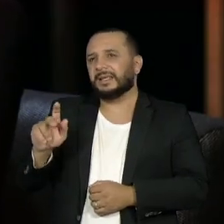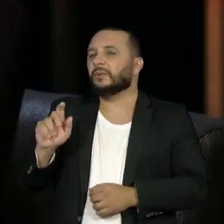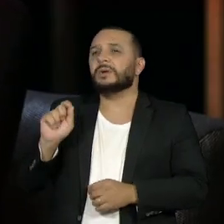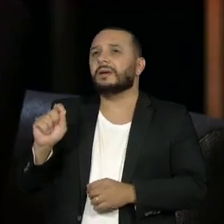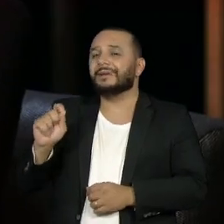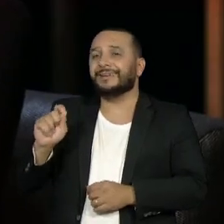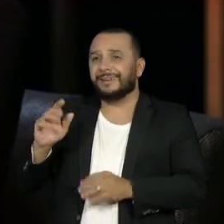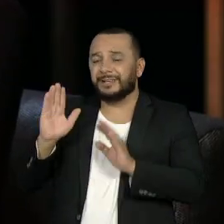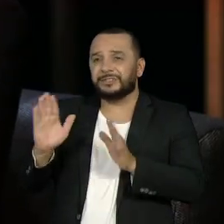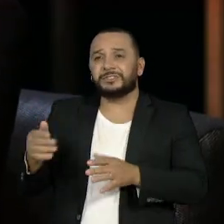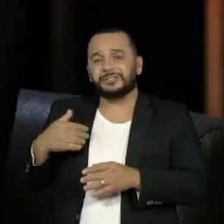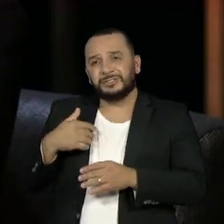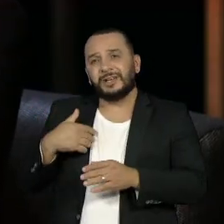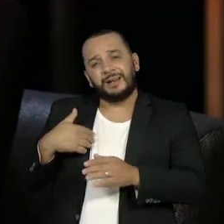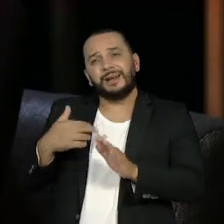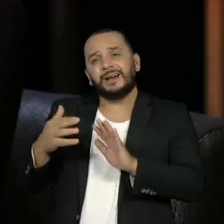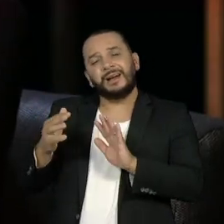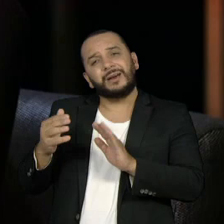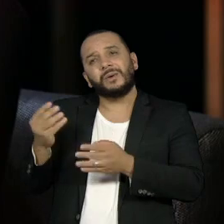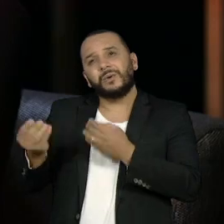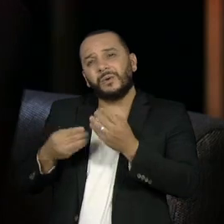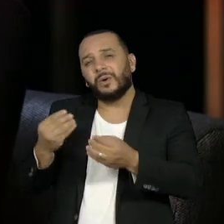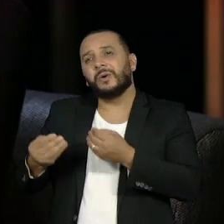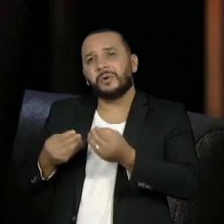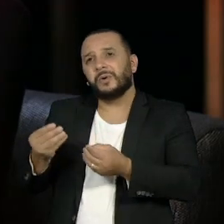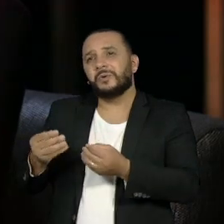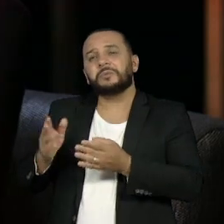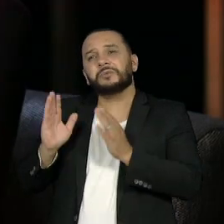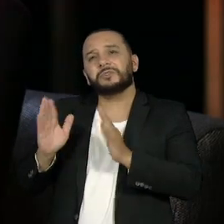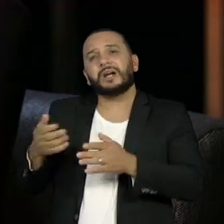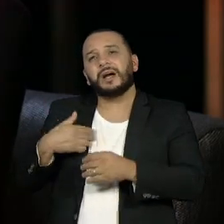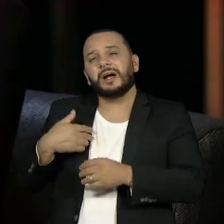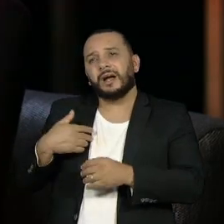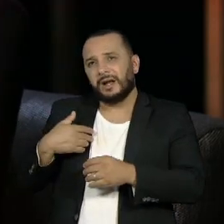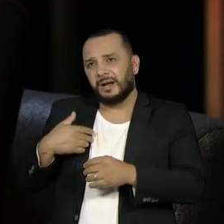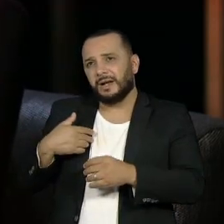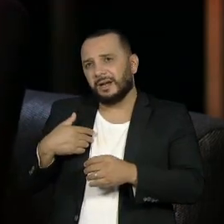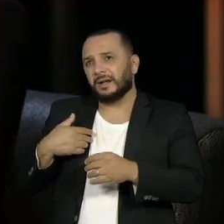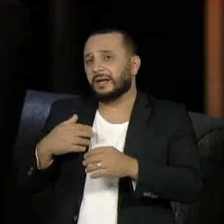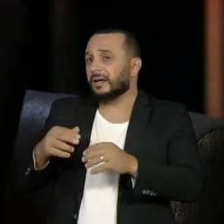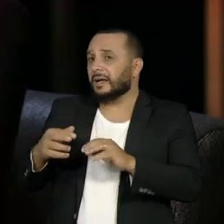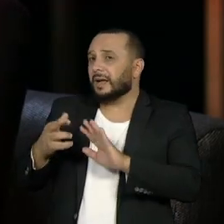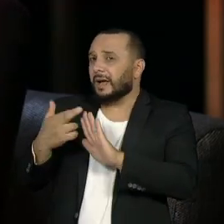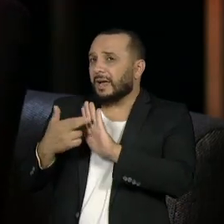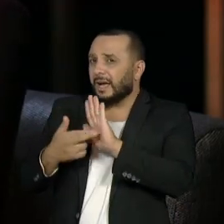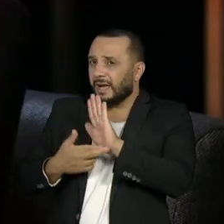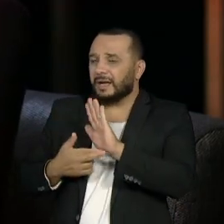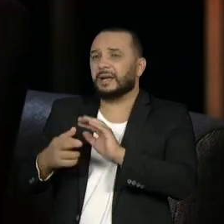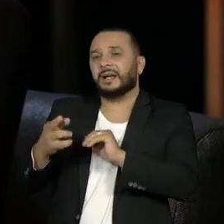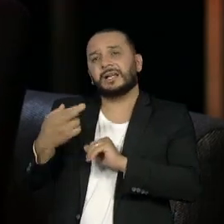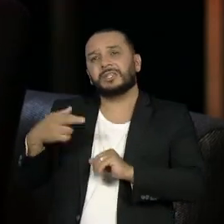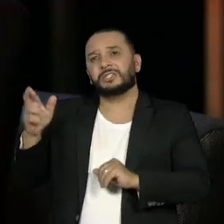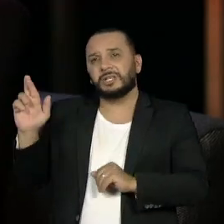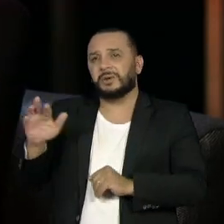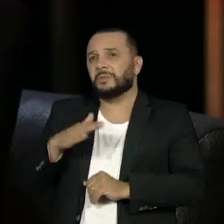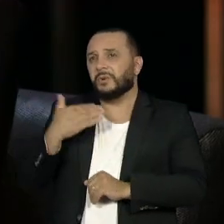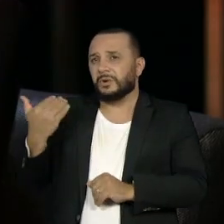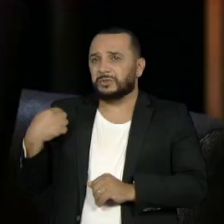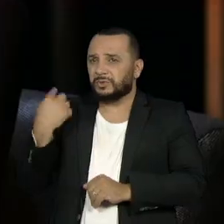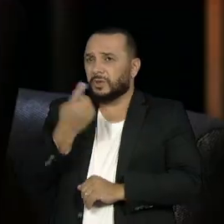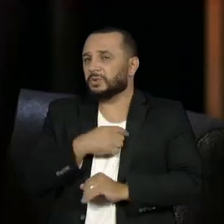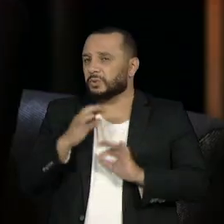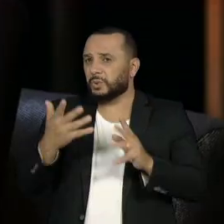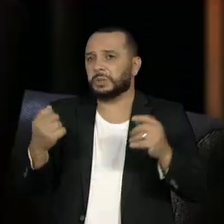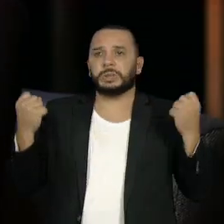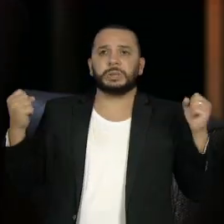São rituais de vida então a gente tem que parar com essa coisa de que somos todos os atletas que somos todos feitos de corpo são